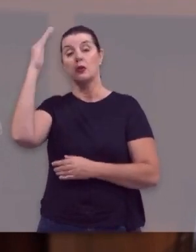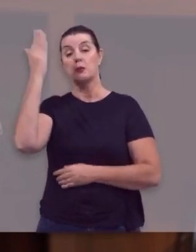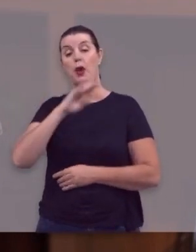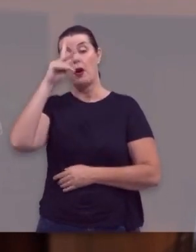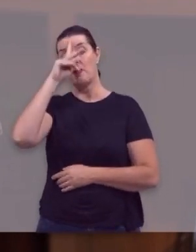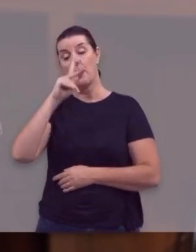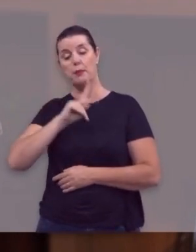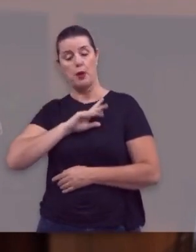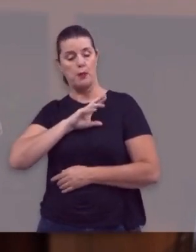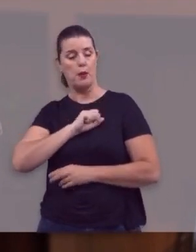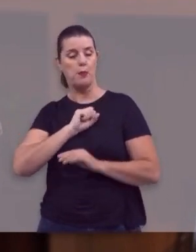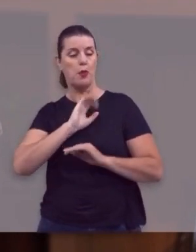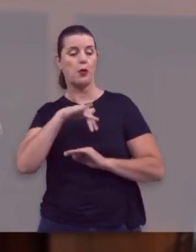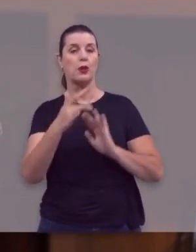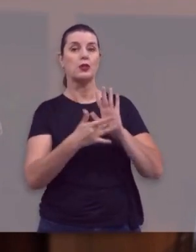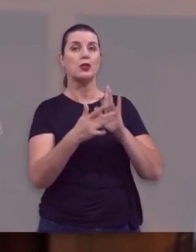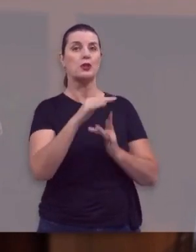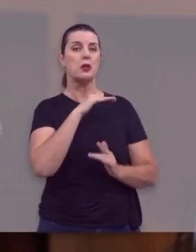de Deus,